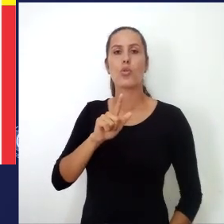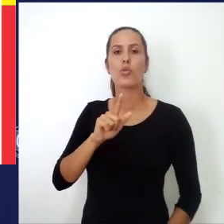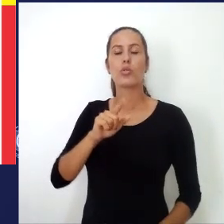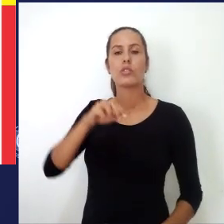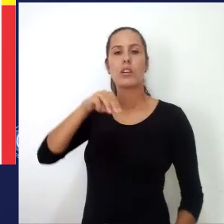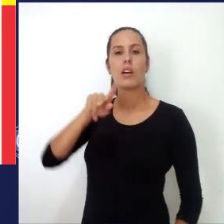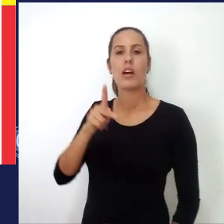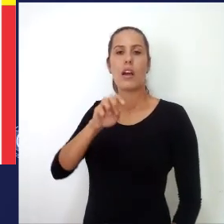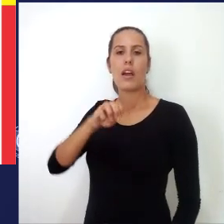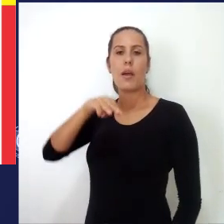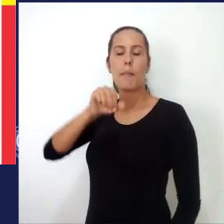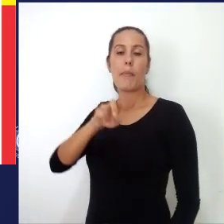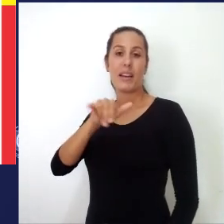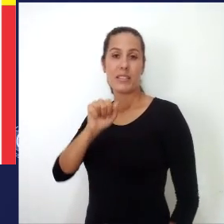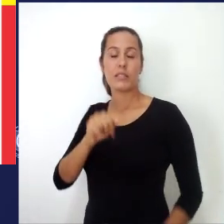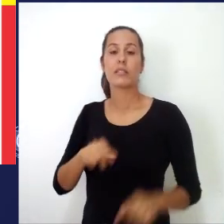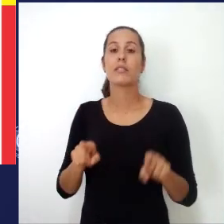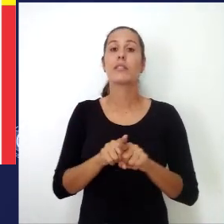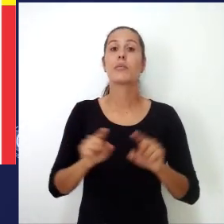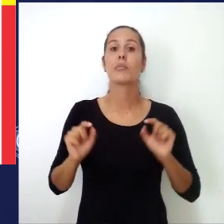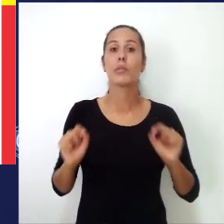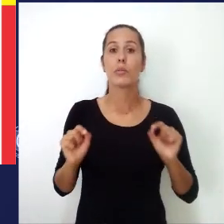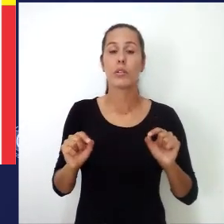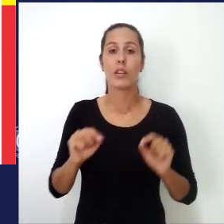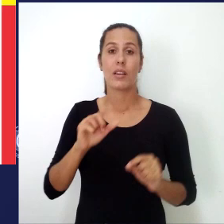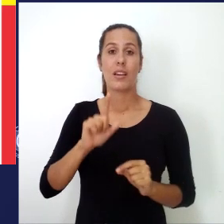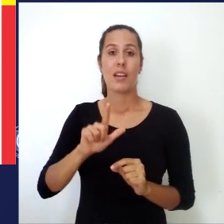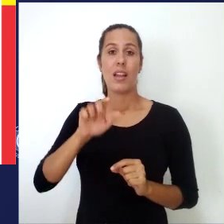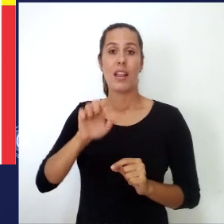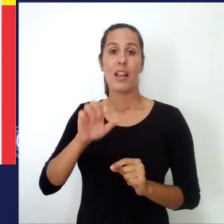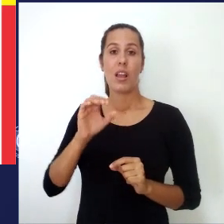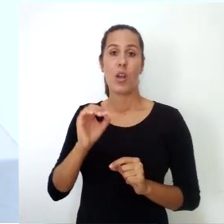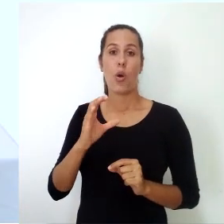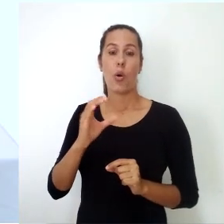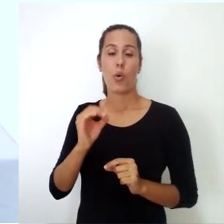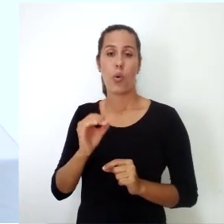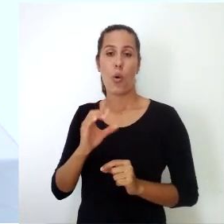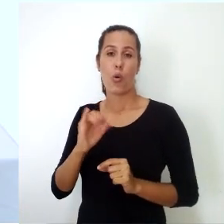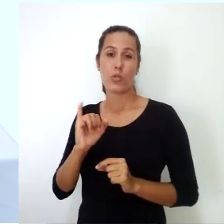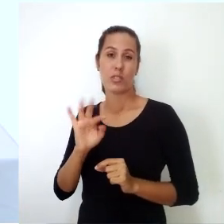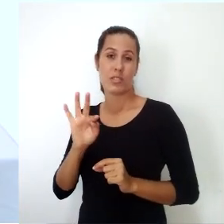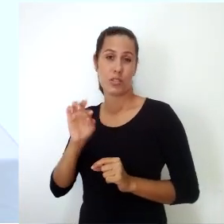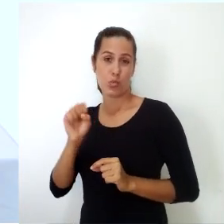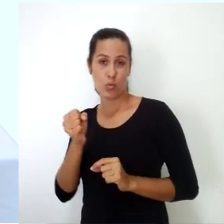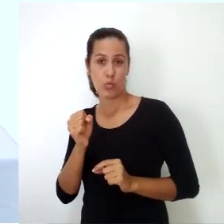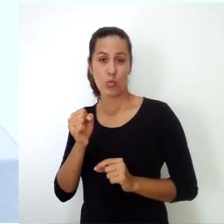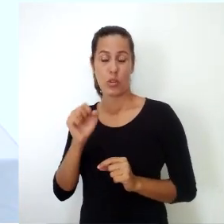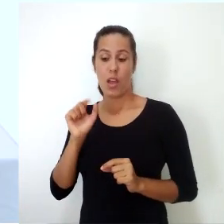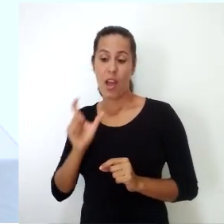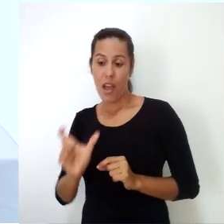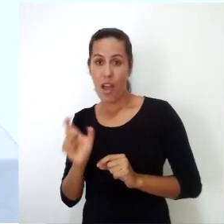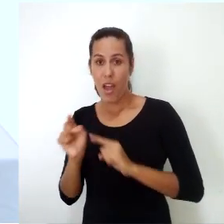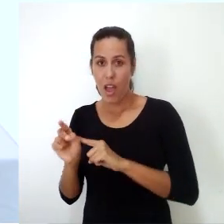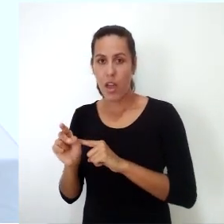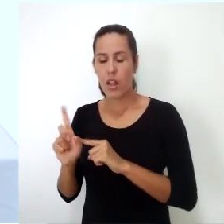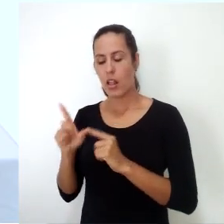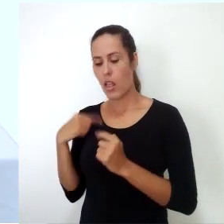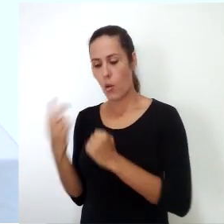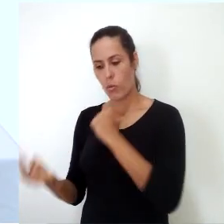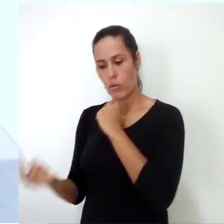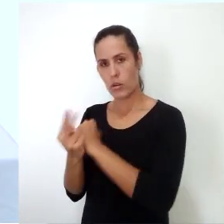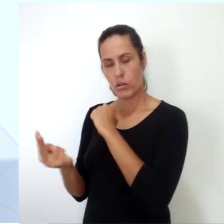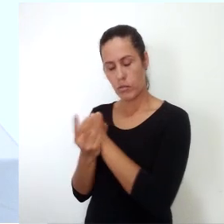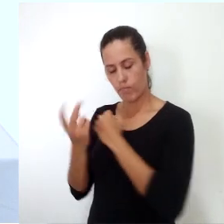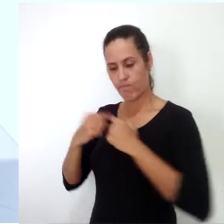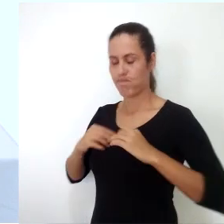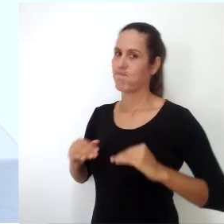tem os leucócitos, que são os glóbulos brancos, que na realidade eles são os nossos grandes